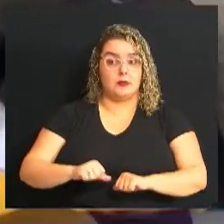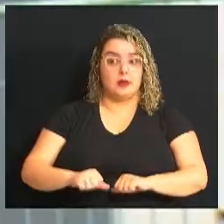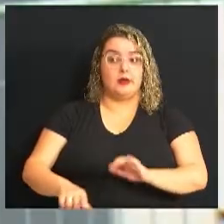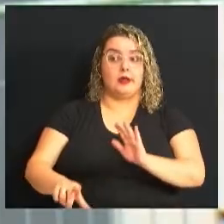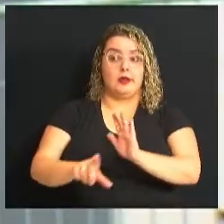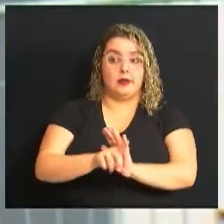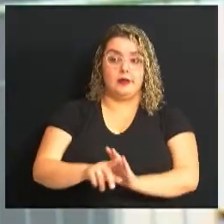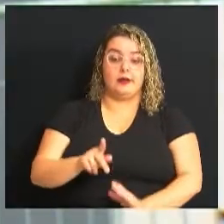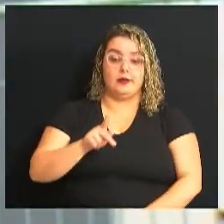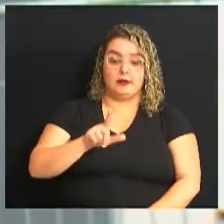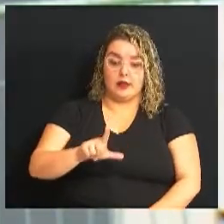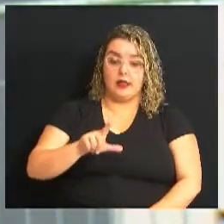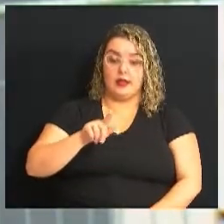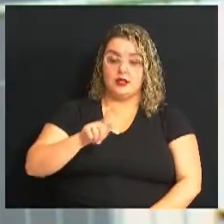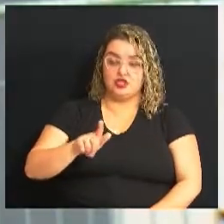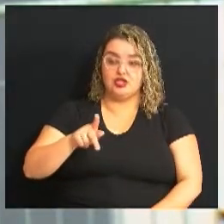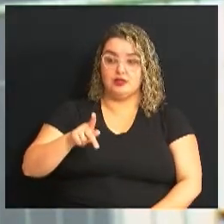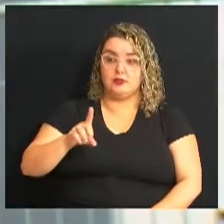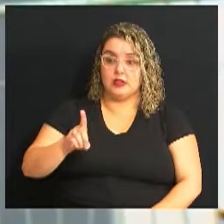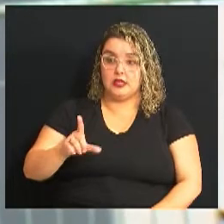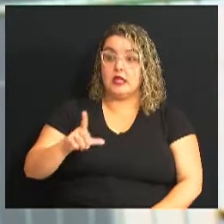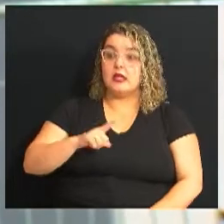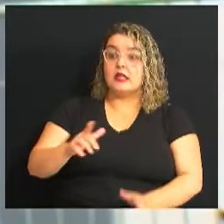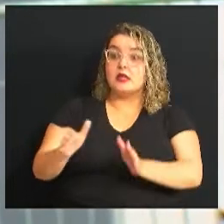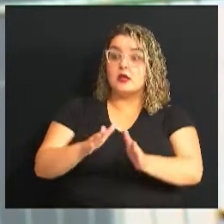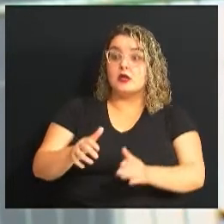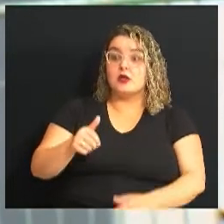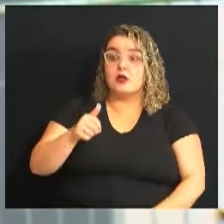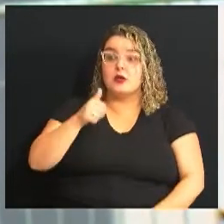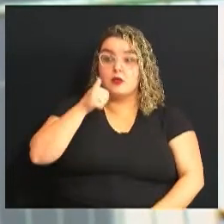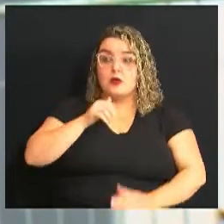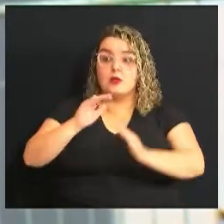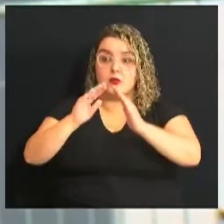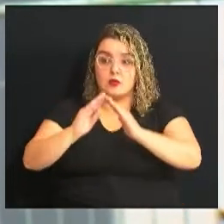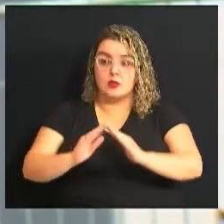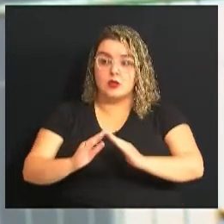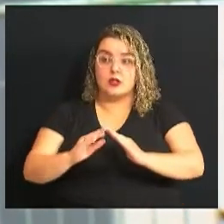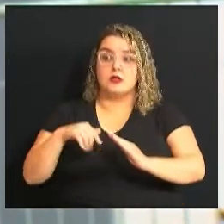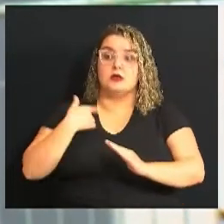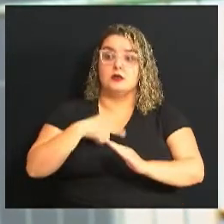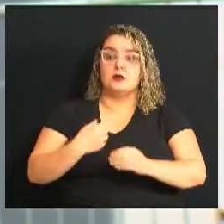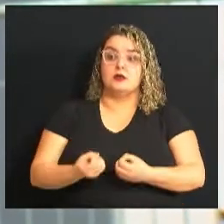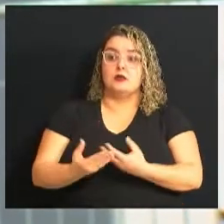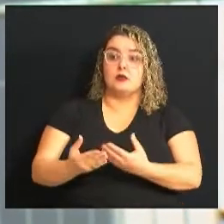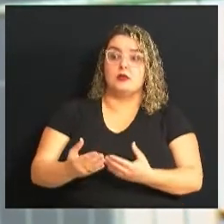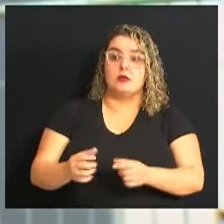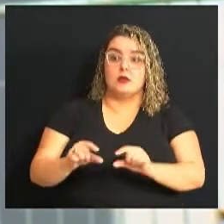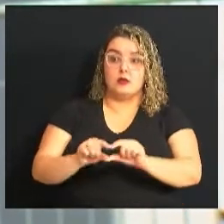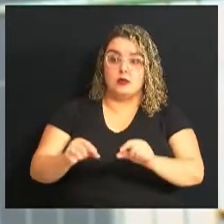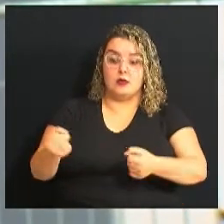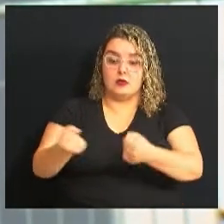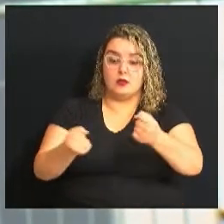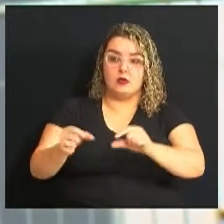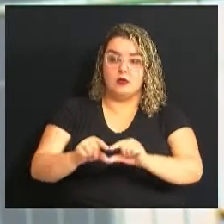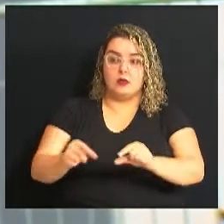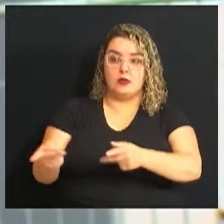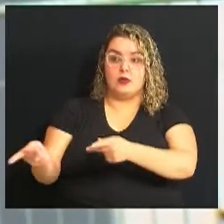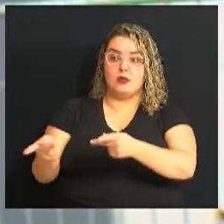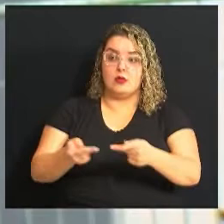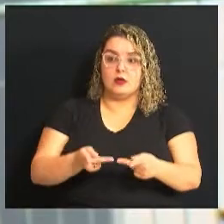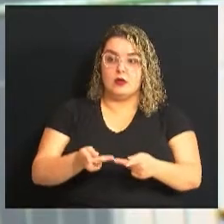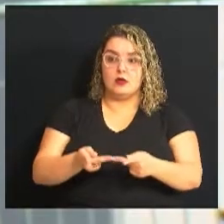Pessoais. Teve uma situação que uma moradora, ela quis que a gente fornecesse a placa de um veículo de um visitante porque